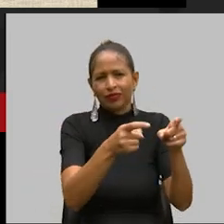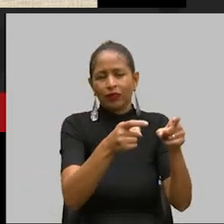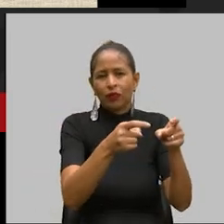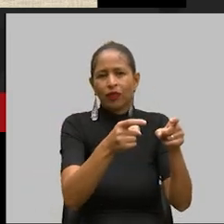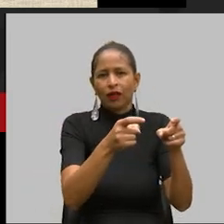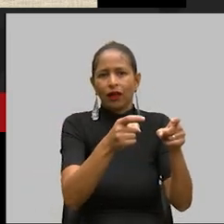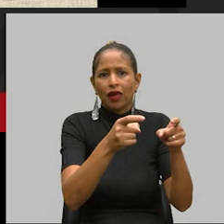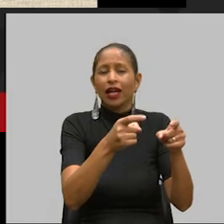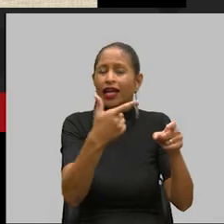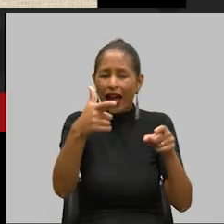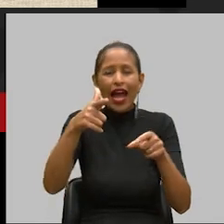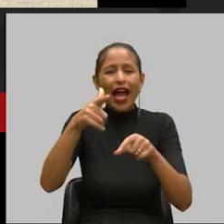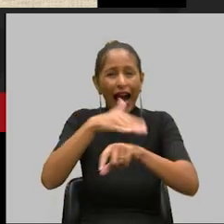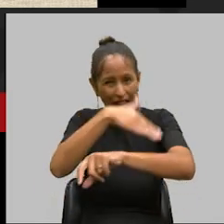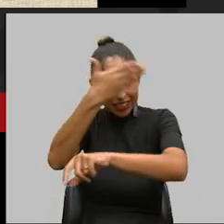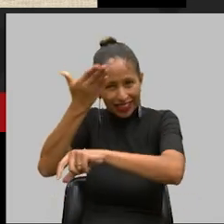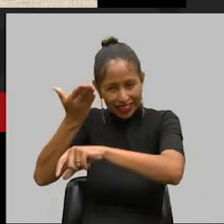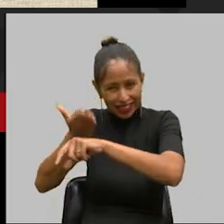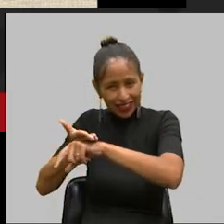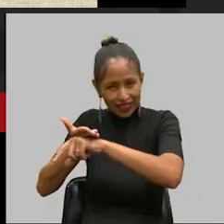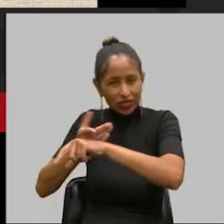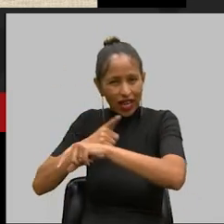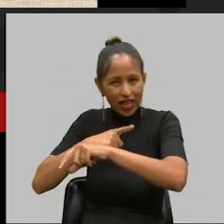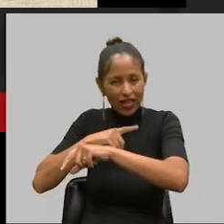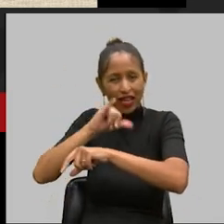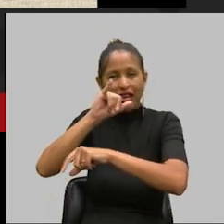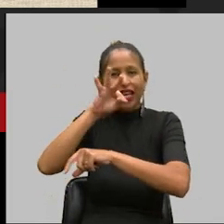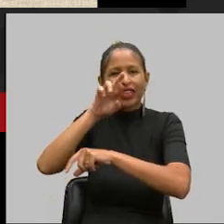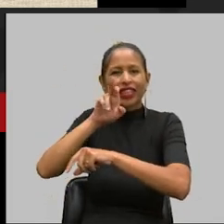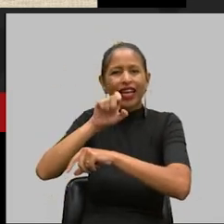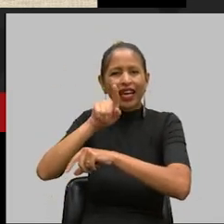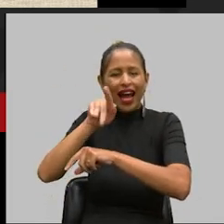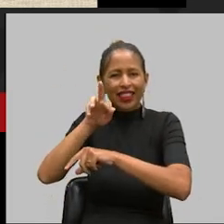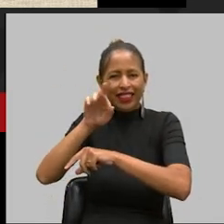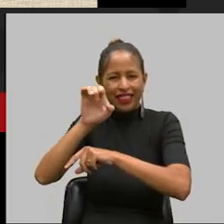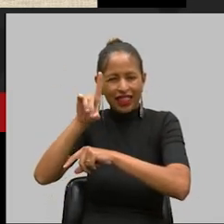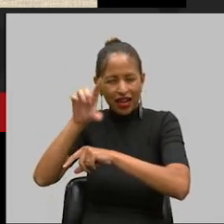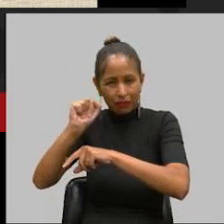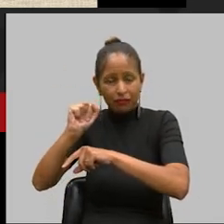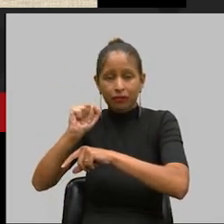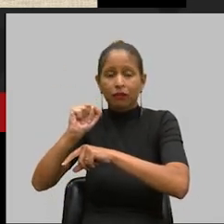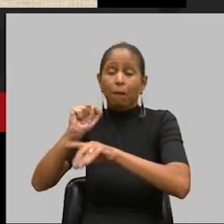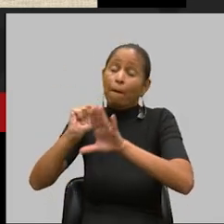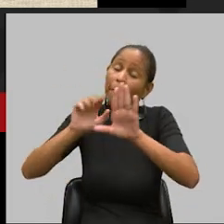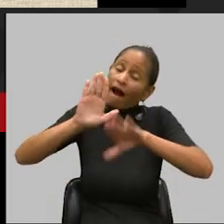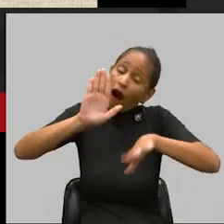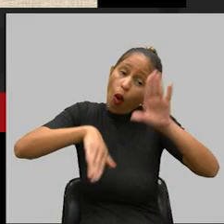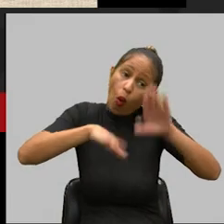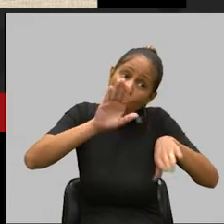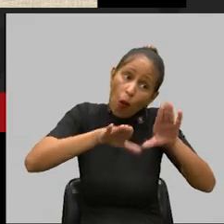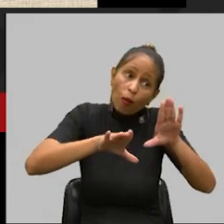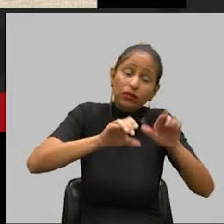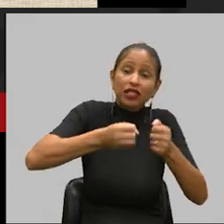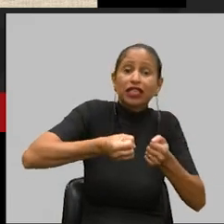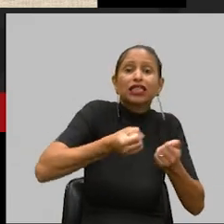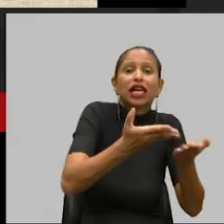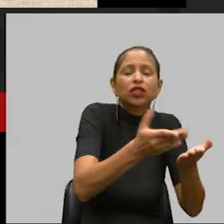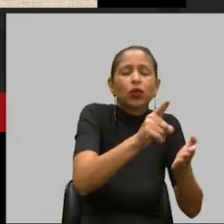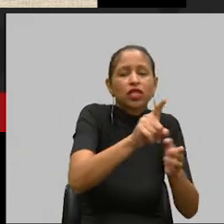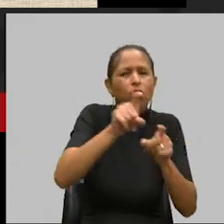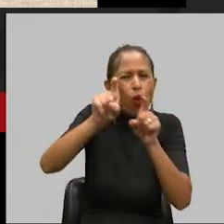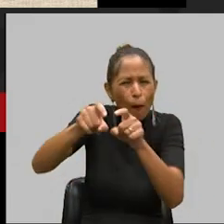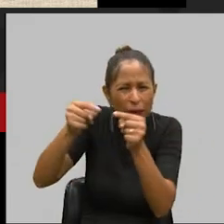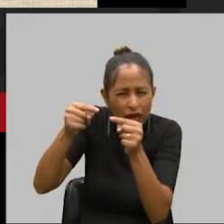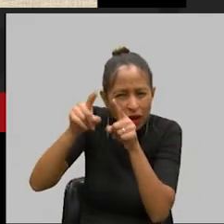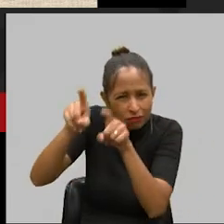contraturno do ensino integral no ensino médio ainda não identificamos Pode ser que algum município esteja ofertando isso mas não